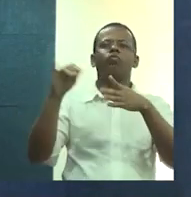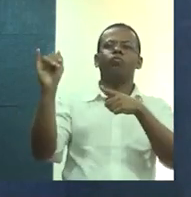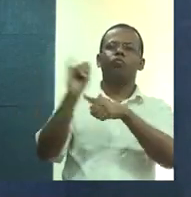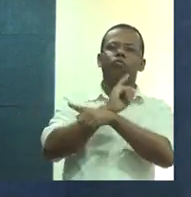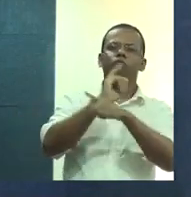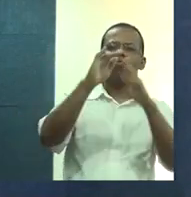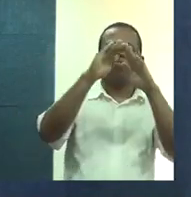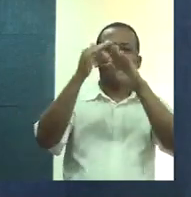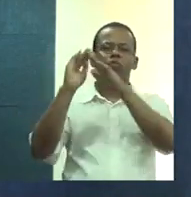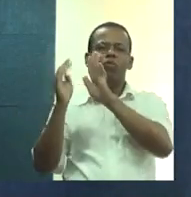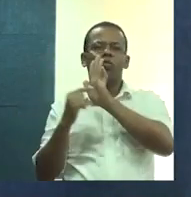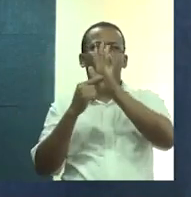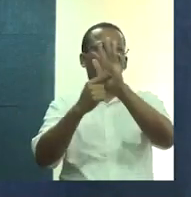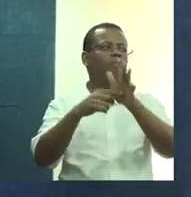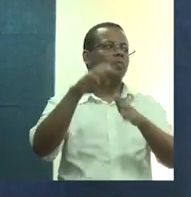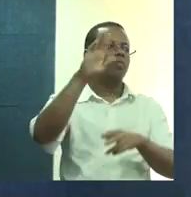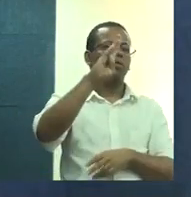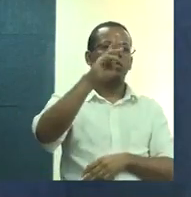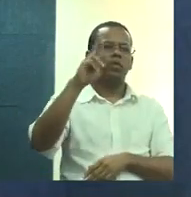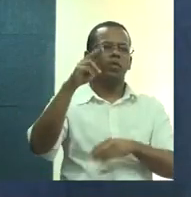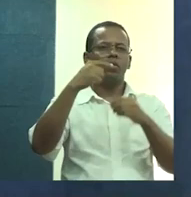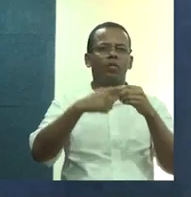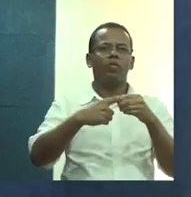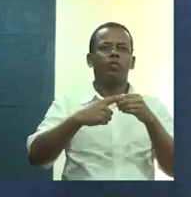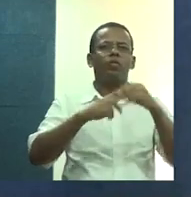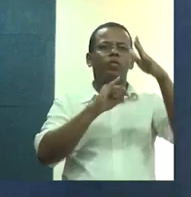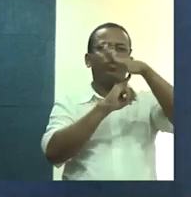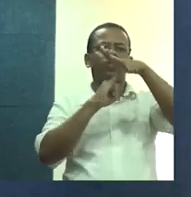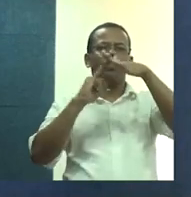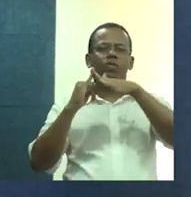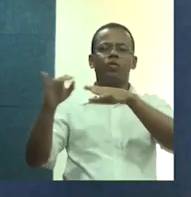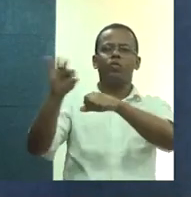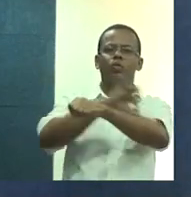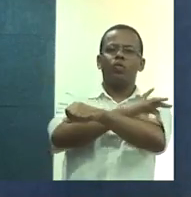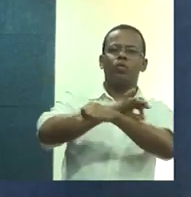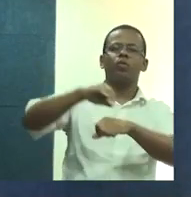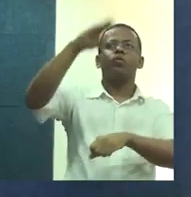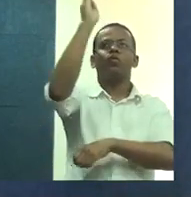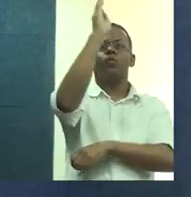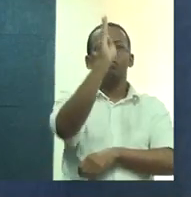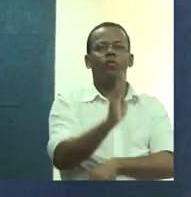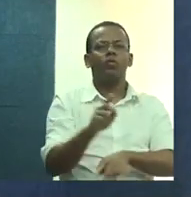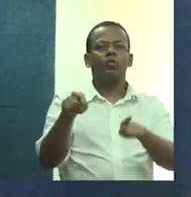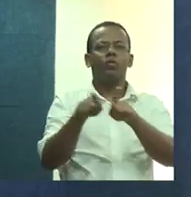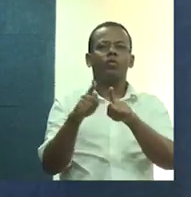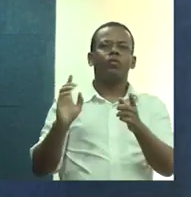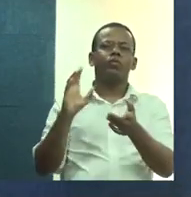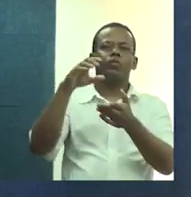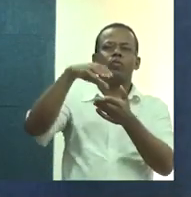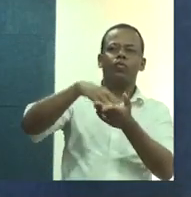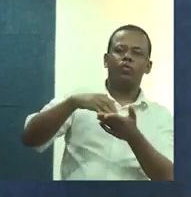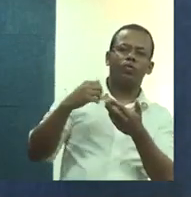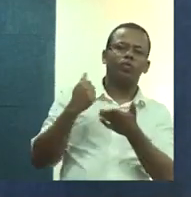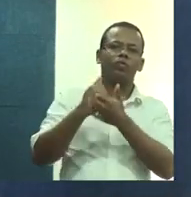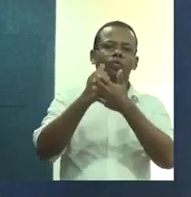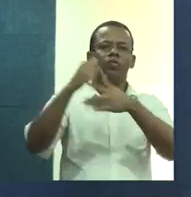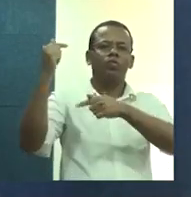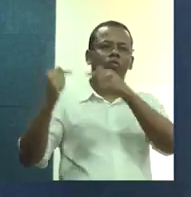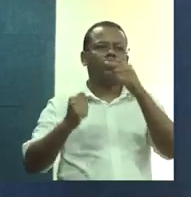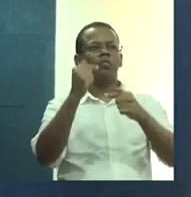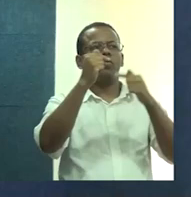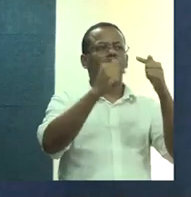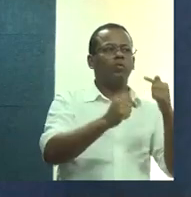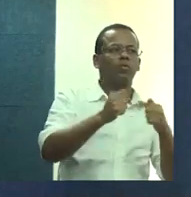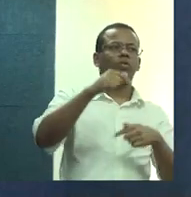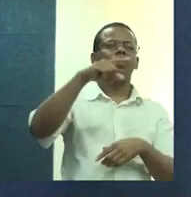Urbano destacando a rede BR cidades o Instituto de arquitetos do Brasil e o núcleo de acompanhamento de